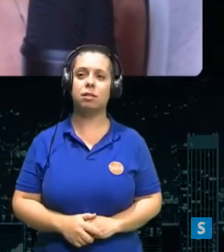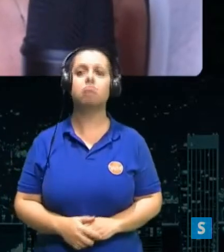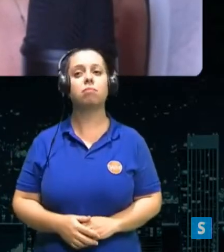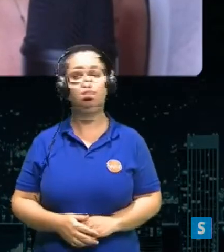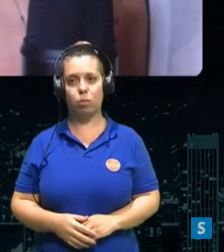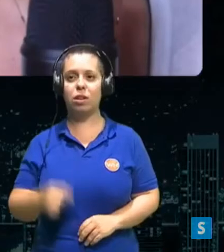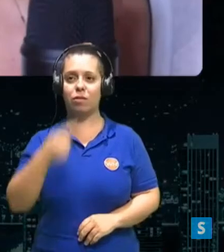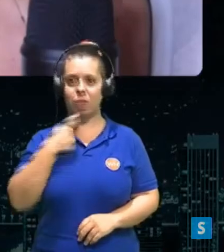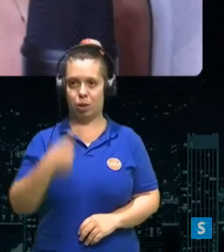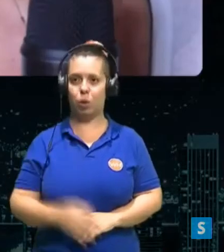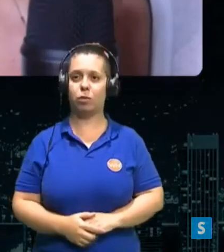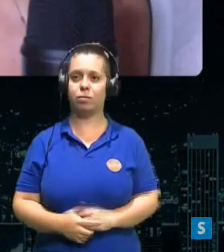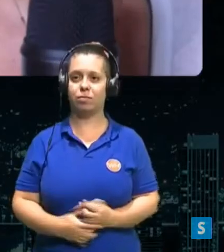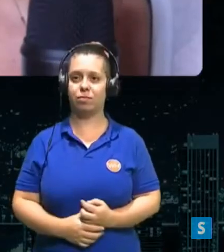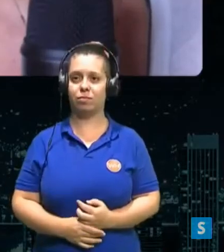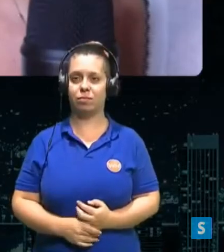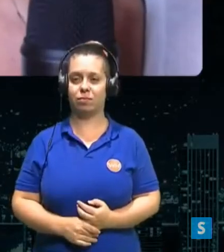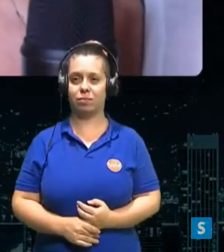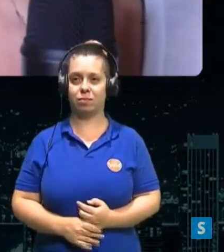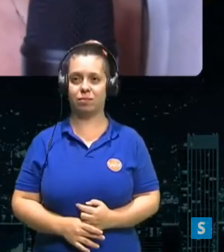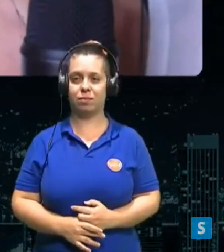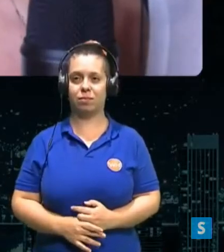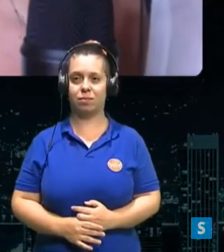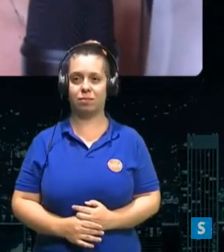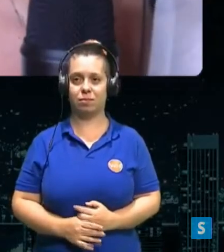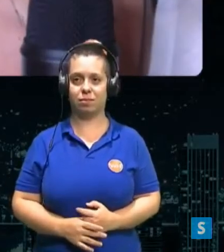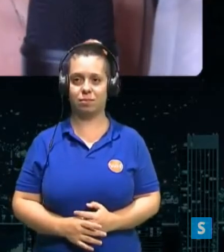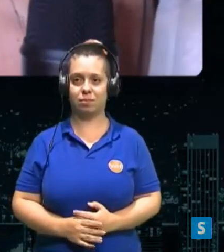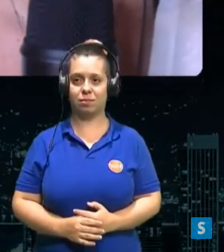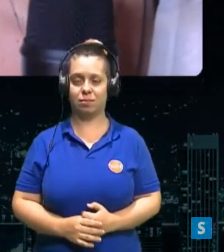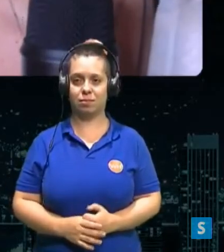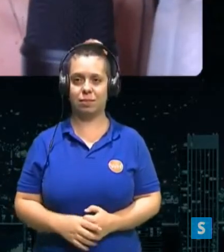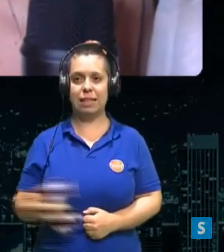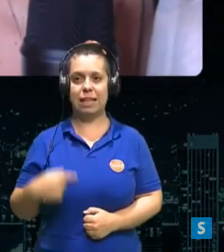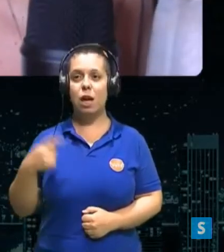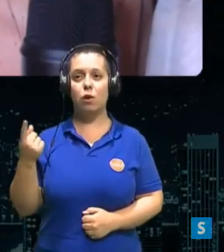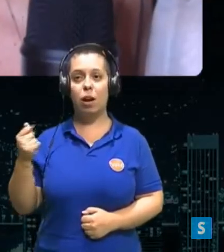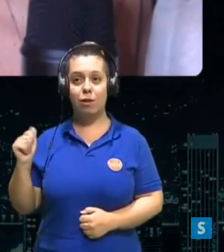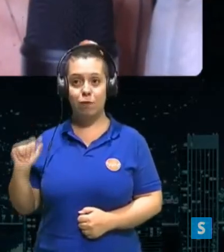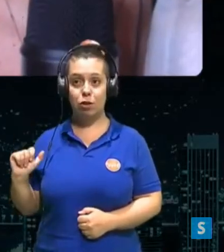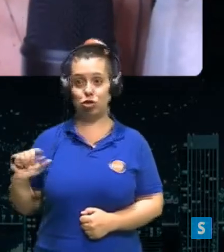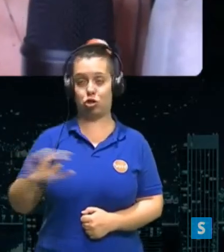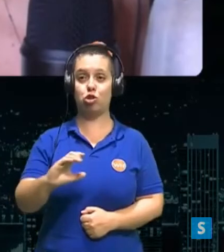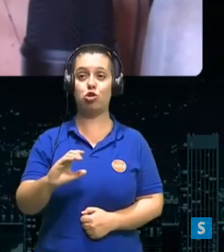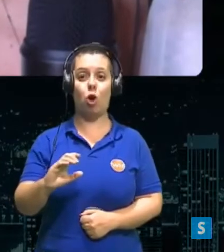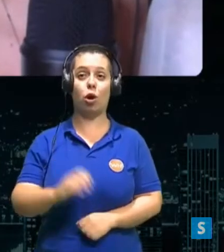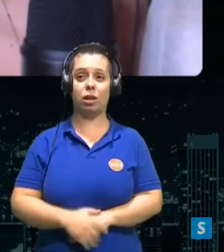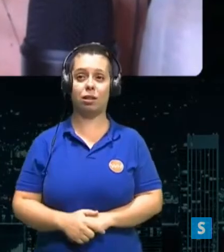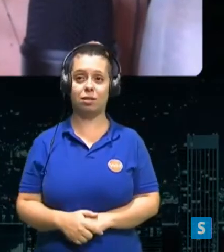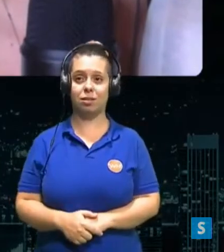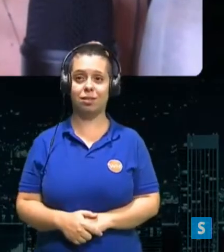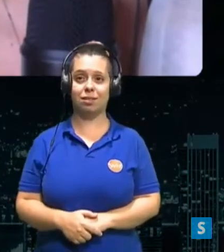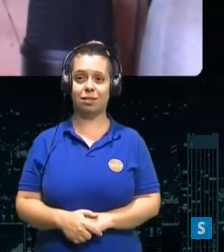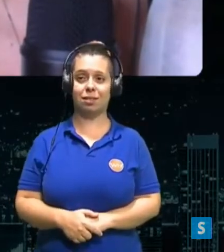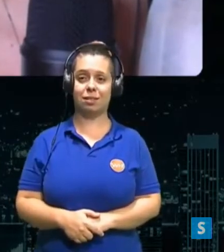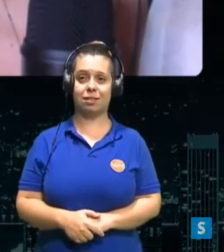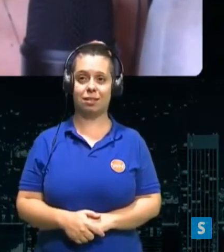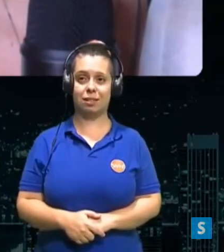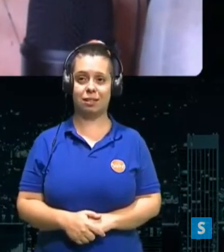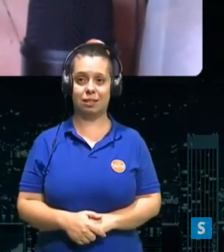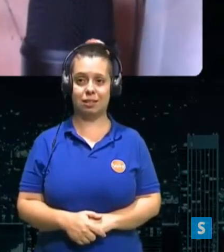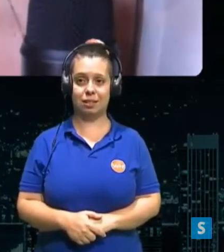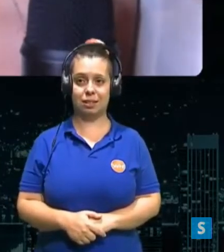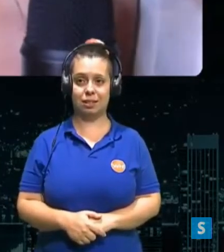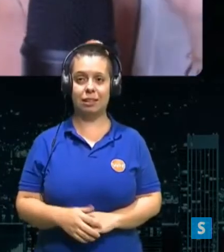eu sou uma investidor eu tenho isso no coração queria combinar o que eu mais gosto da